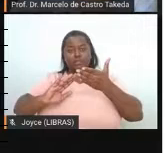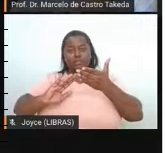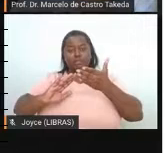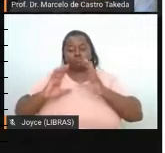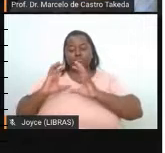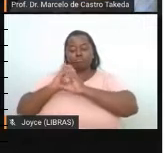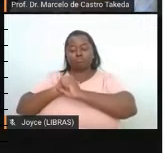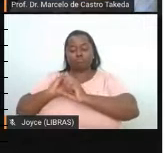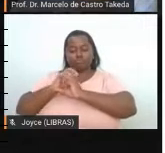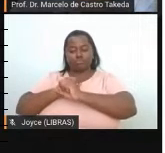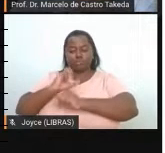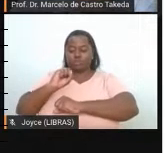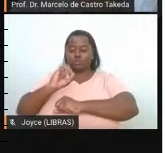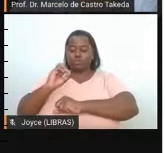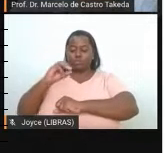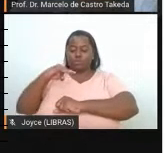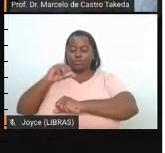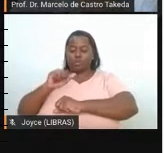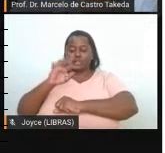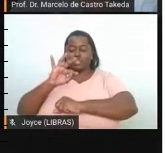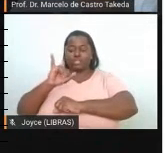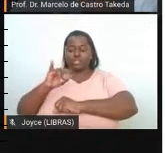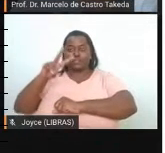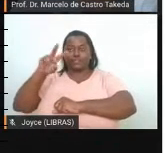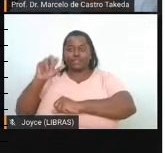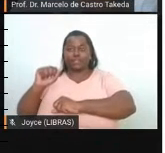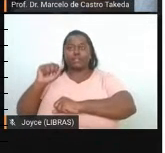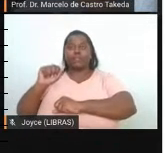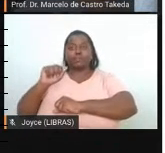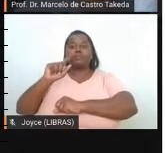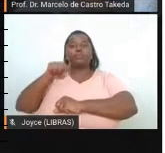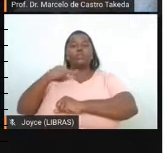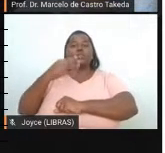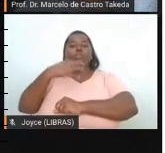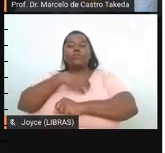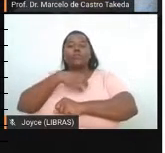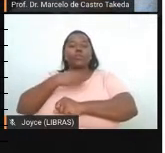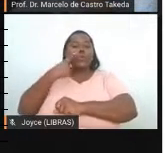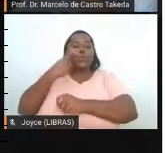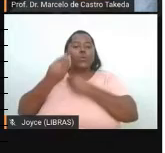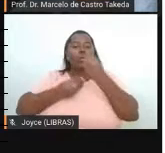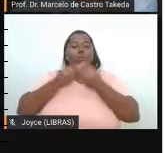somativa, é a forma como as notas são avaliadas.